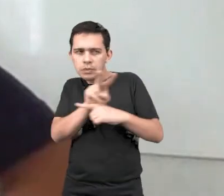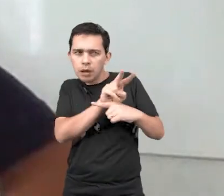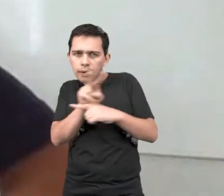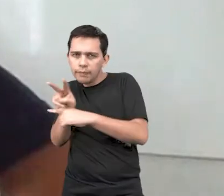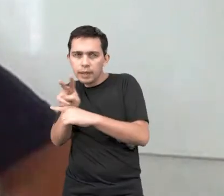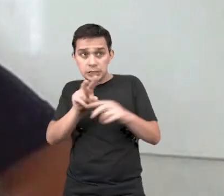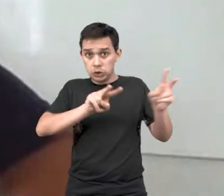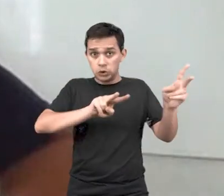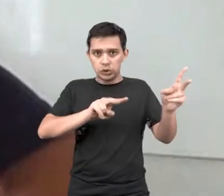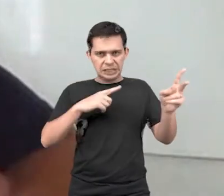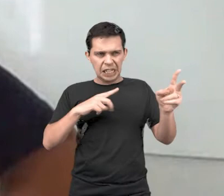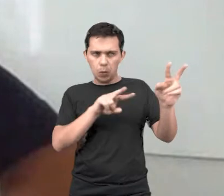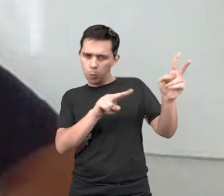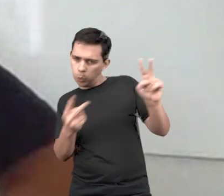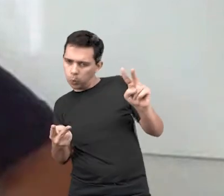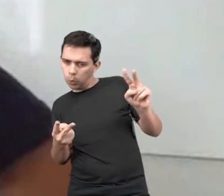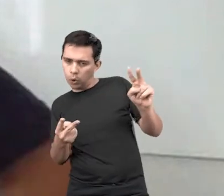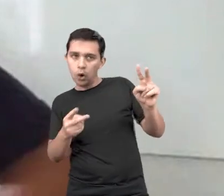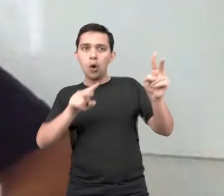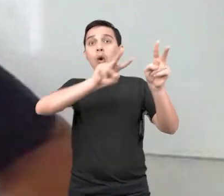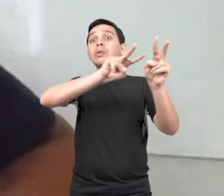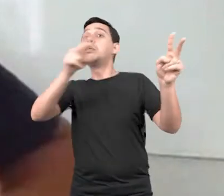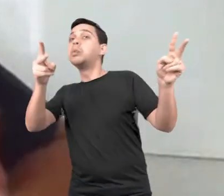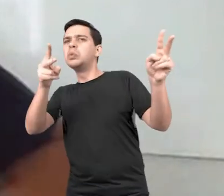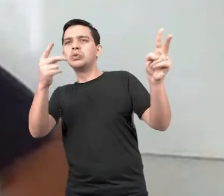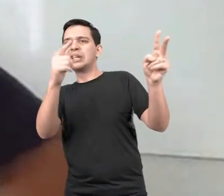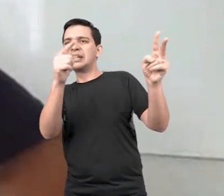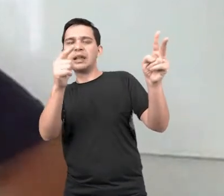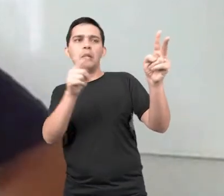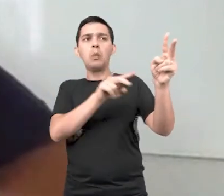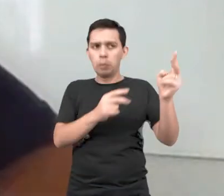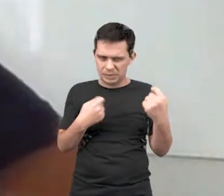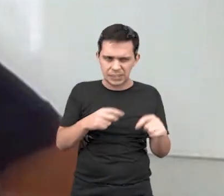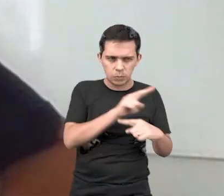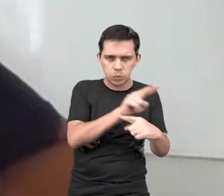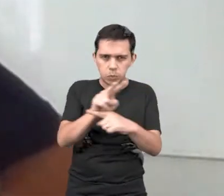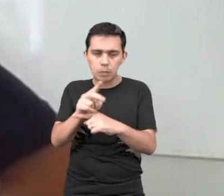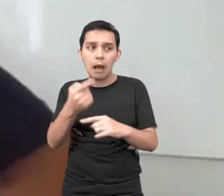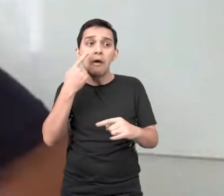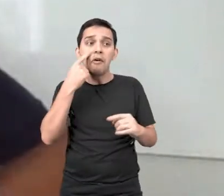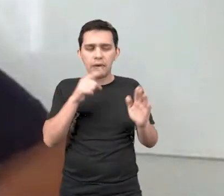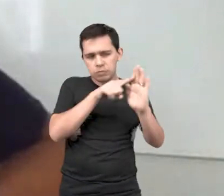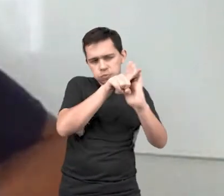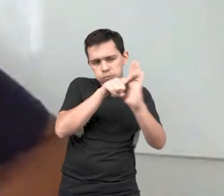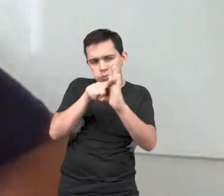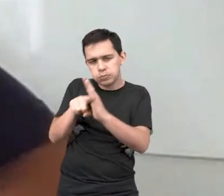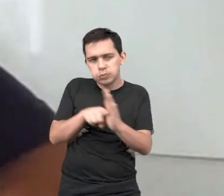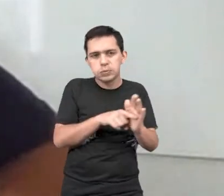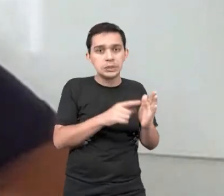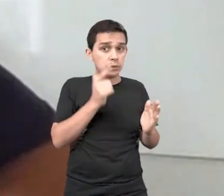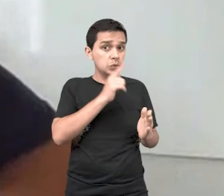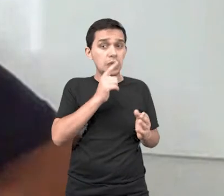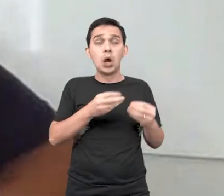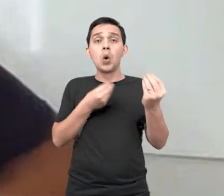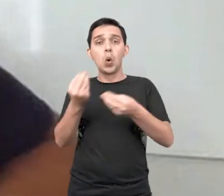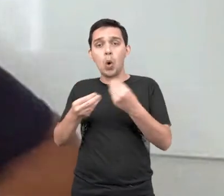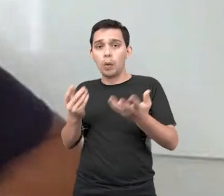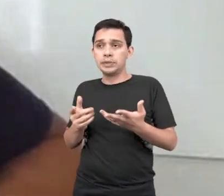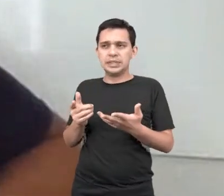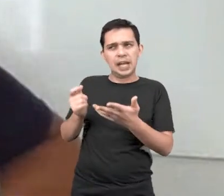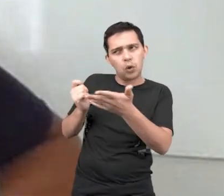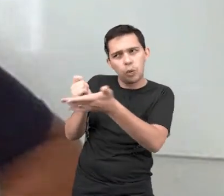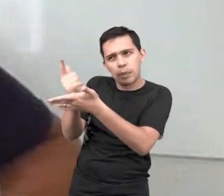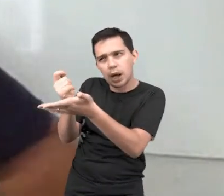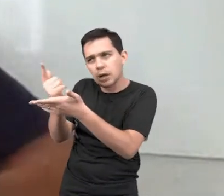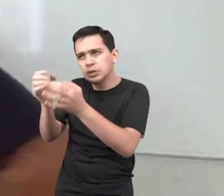fiscalização permanente. É bastante comum que se tenha avanços e retrocessos nesse cenário de custeio, né?